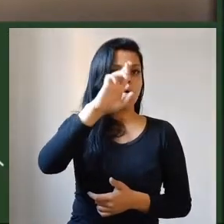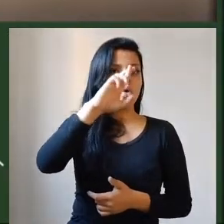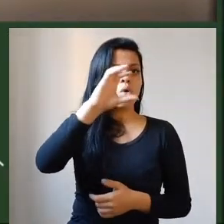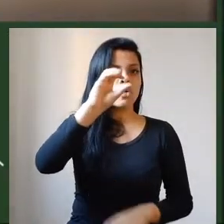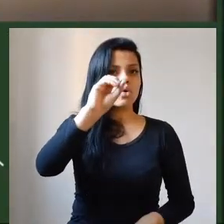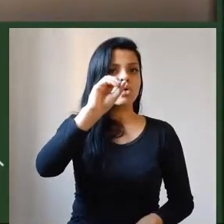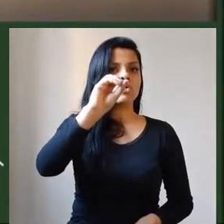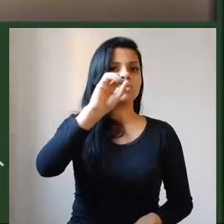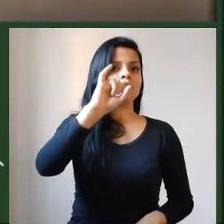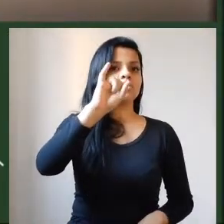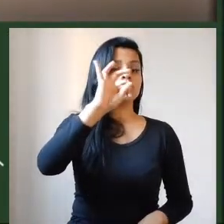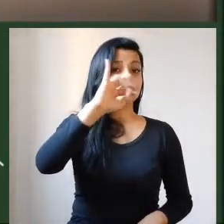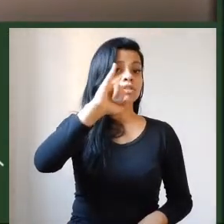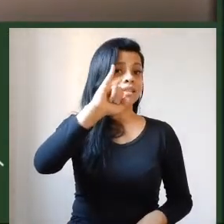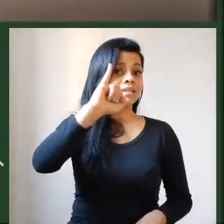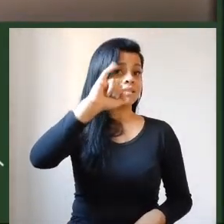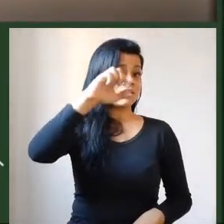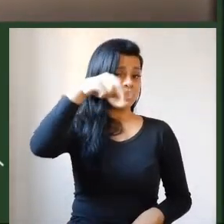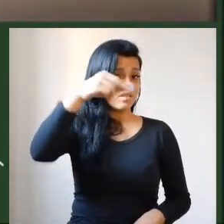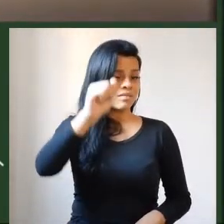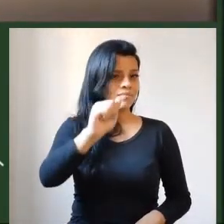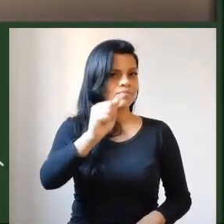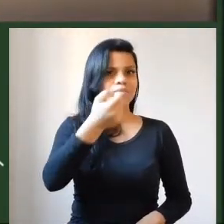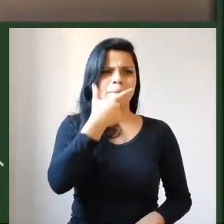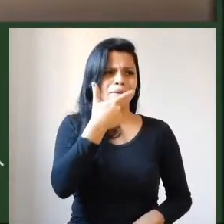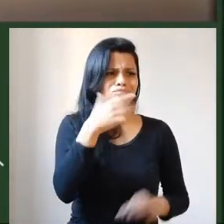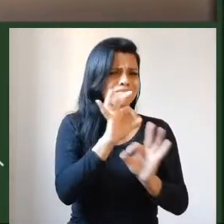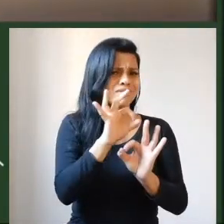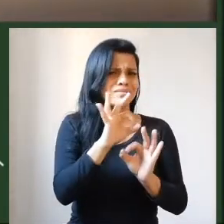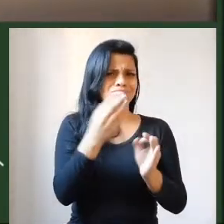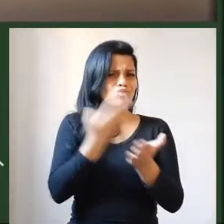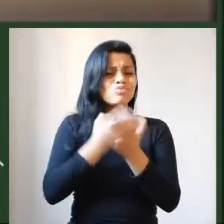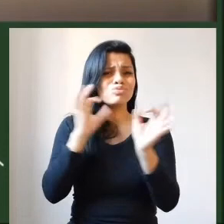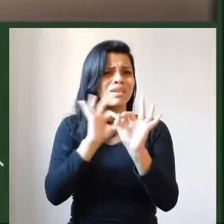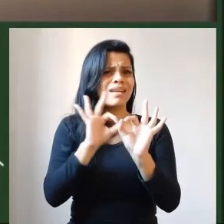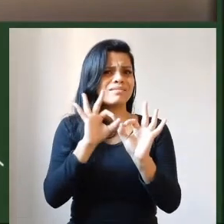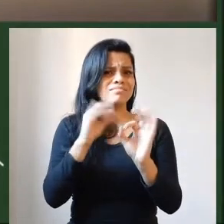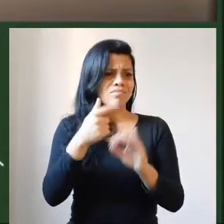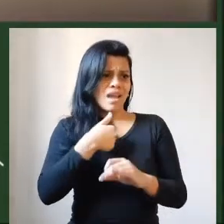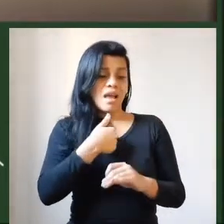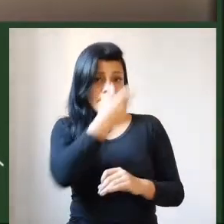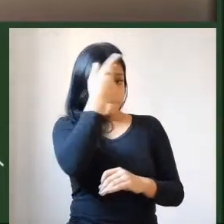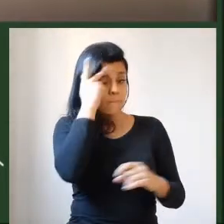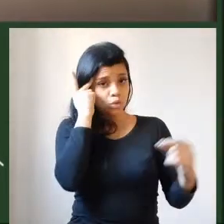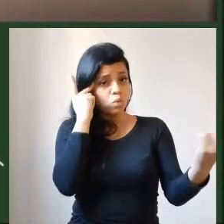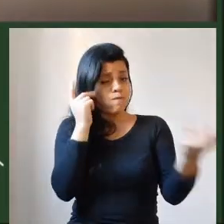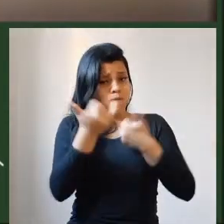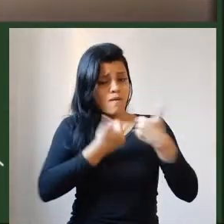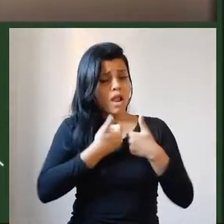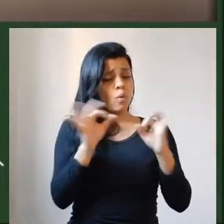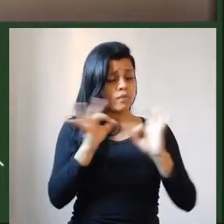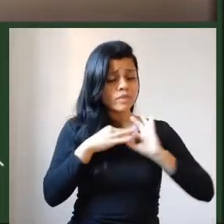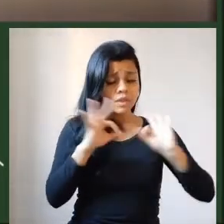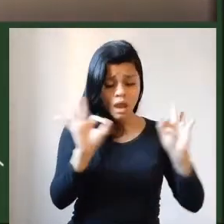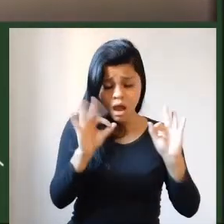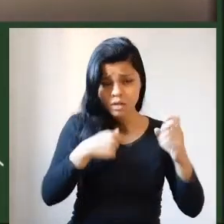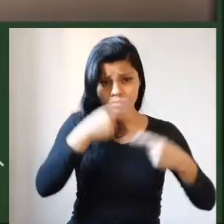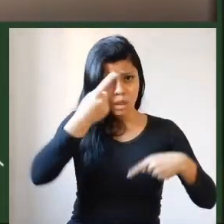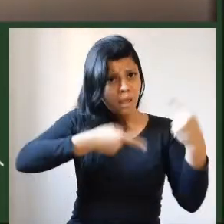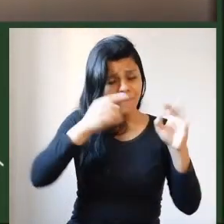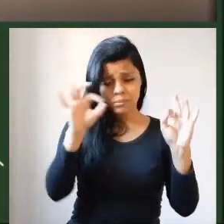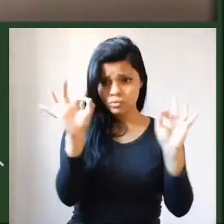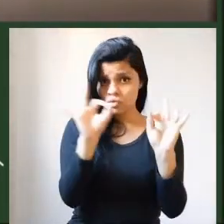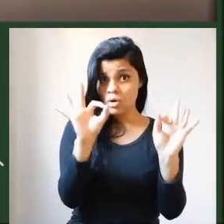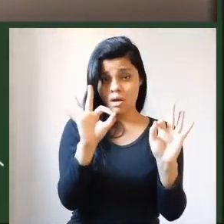passei por isso em nenhum momento de ter esse tipo de debate com o paciente, né, para o paciente solicitar que